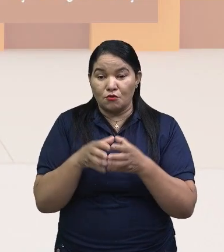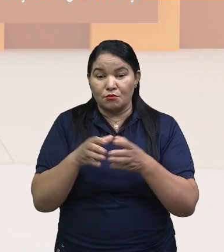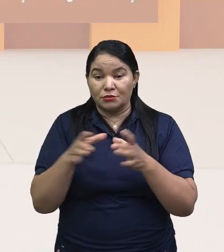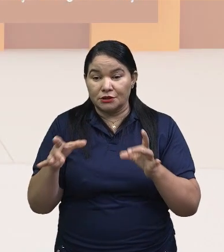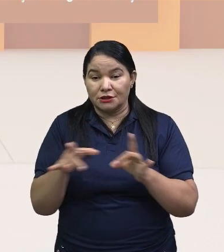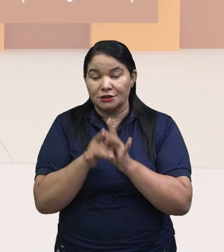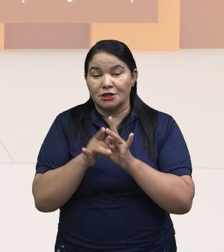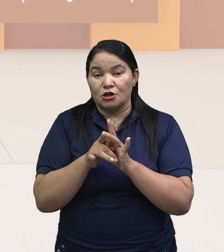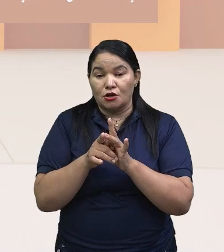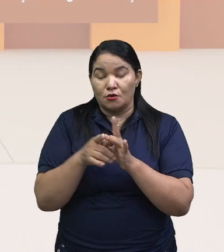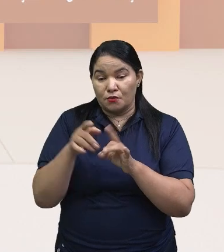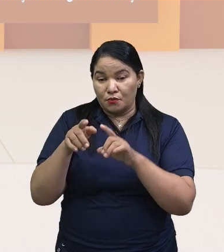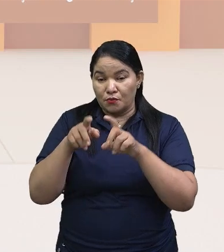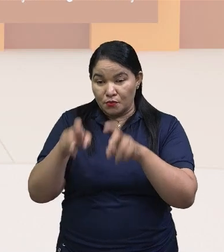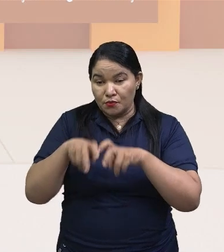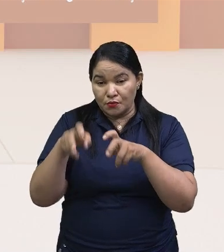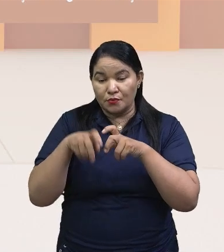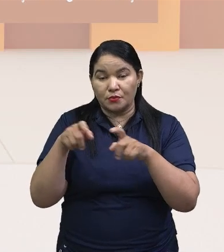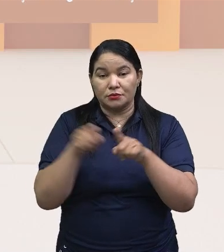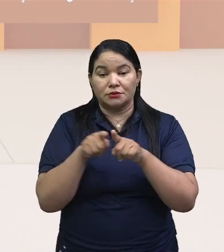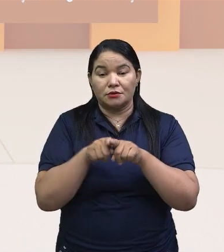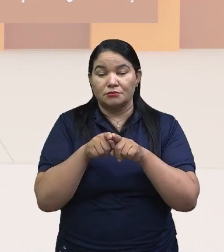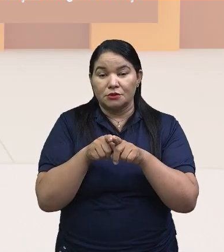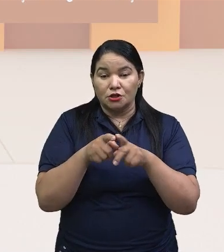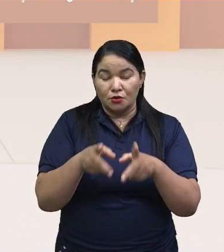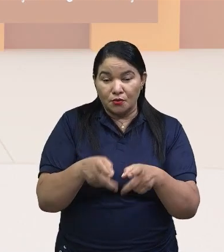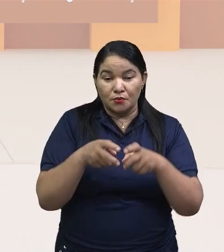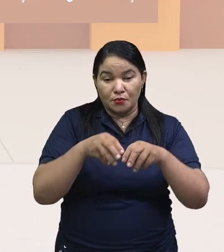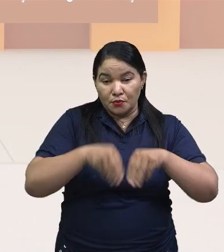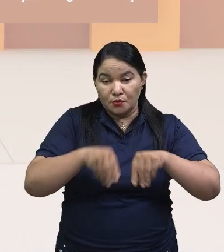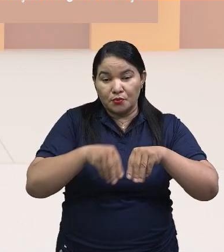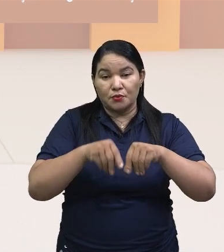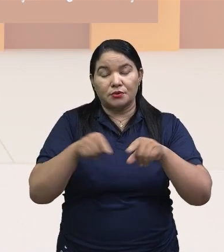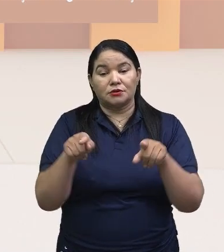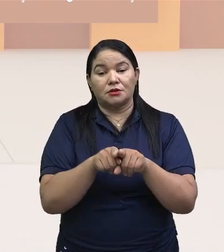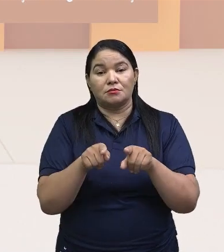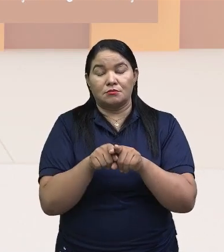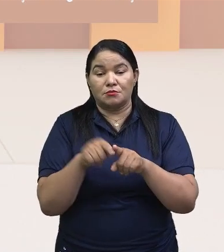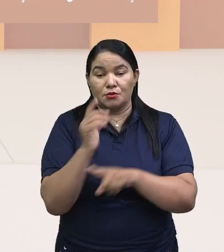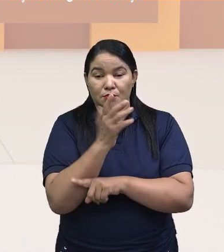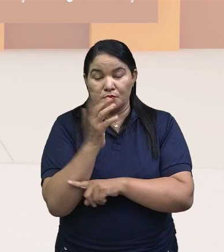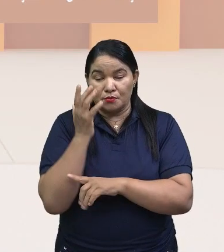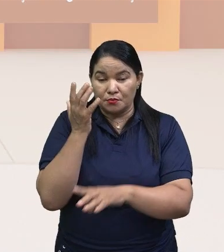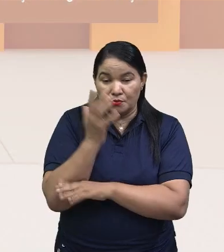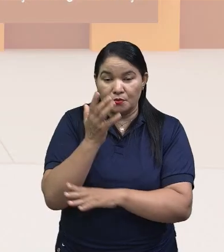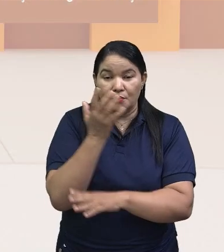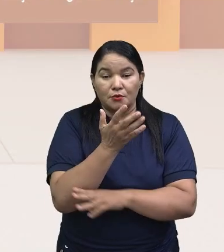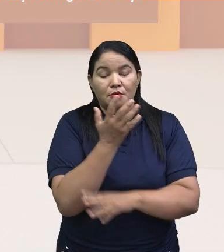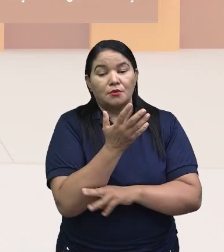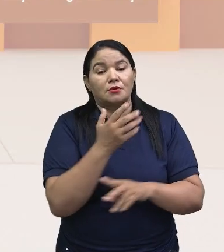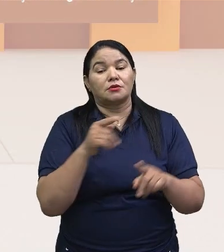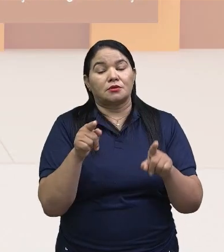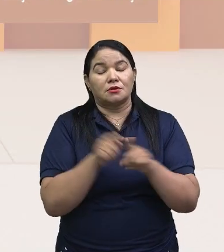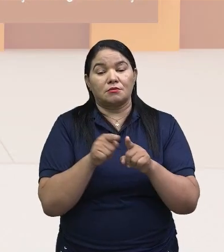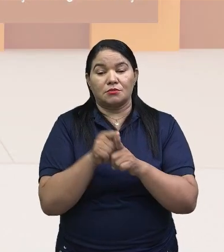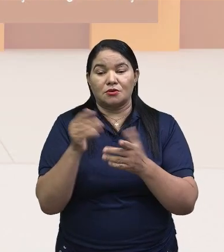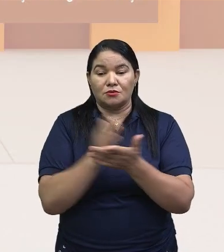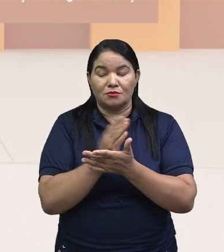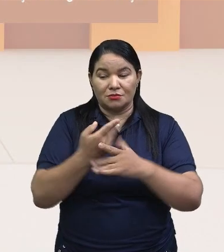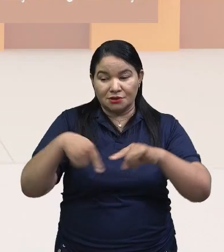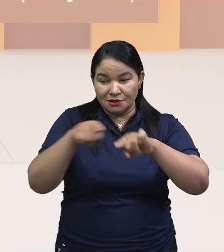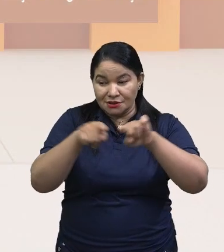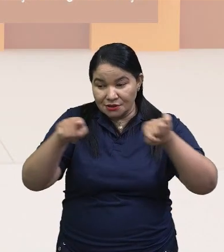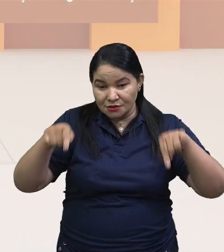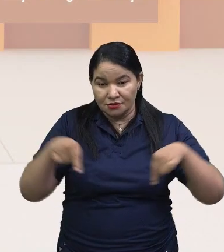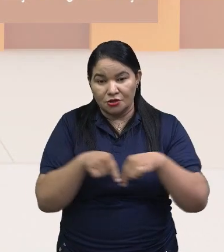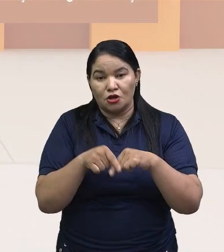ligados ao agronegócio, ligados à mineração, ao desmatamento, e muitas das vezes as terras